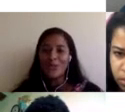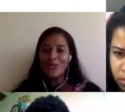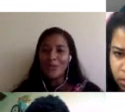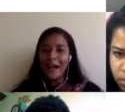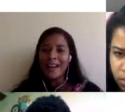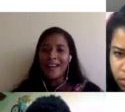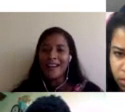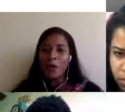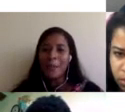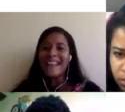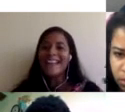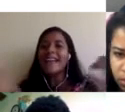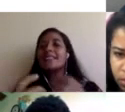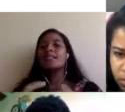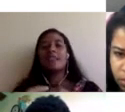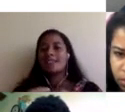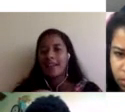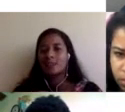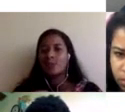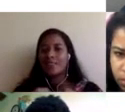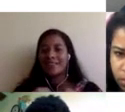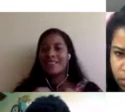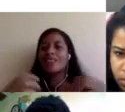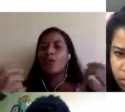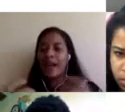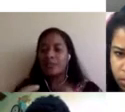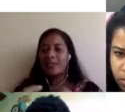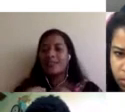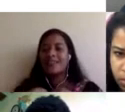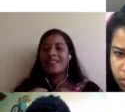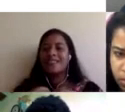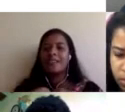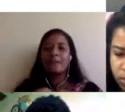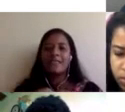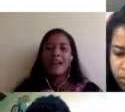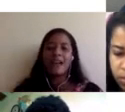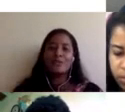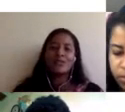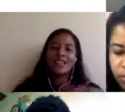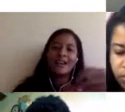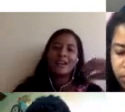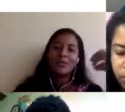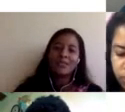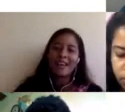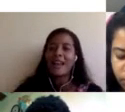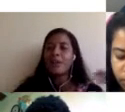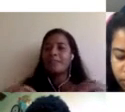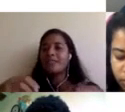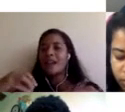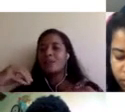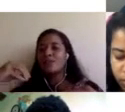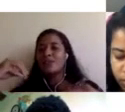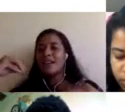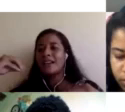justamente uma agregação das artes, né, das linguagens. Então, é pensarmos o sarau,